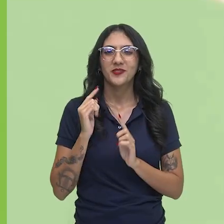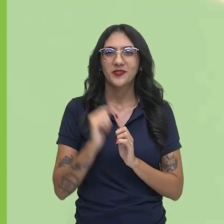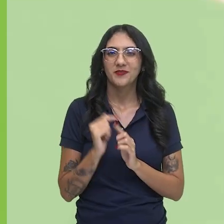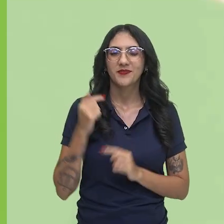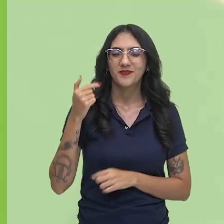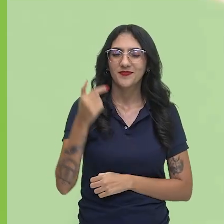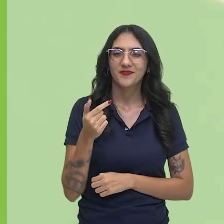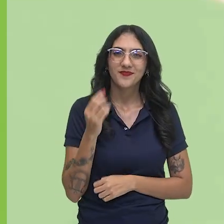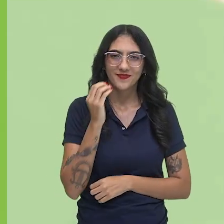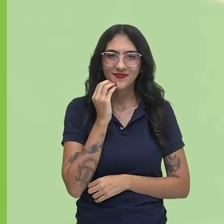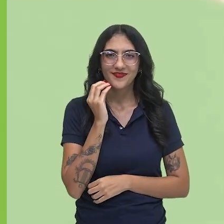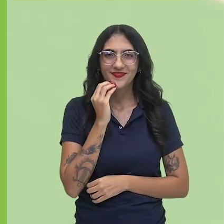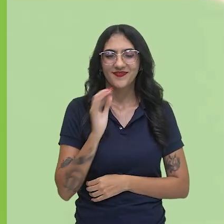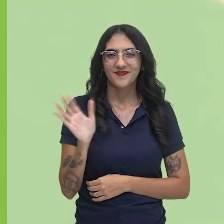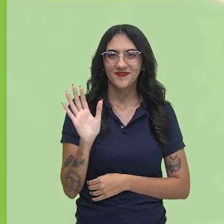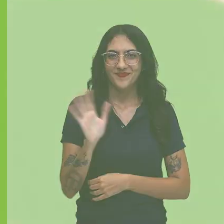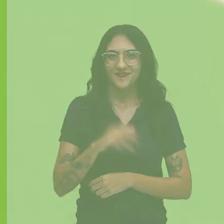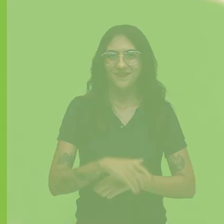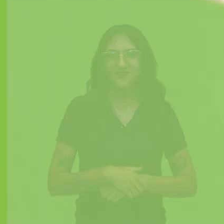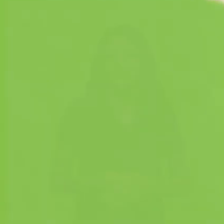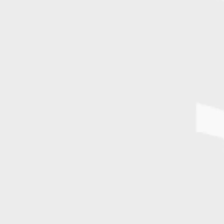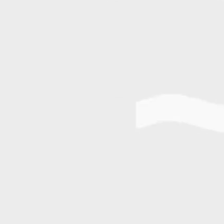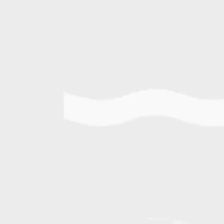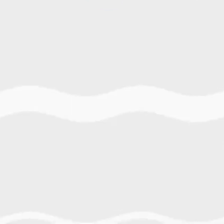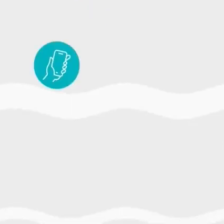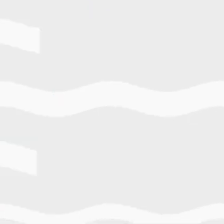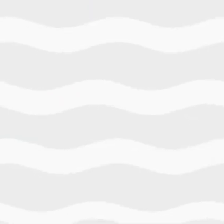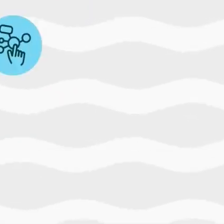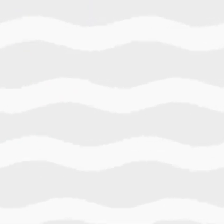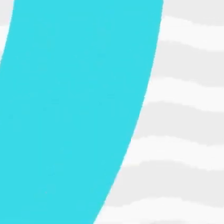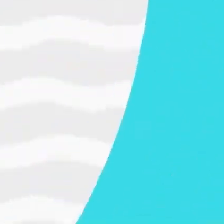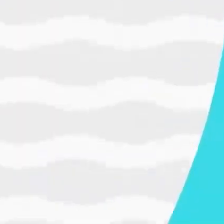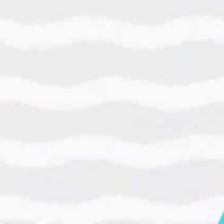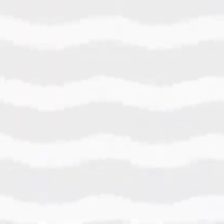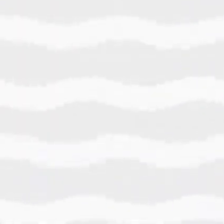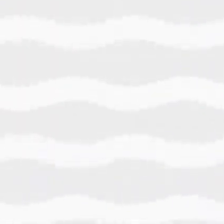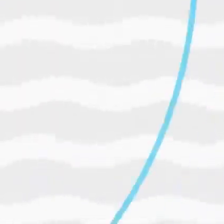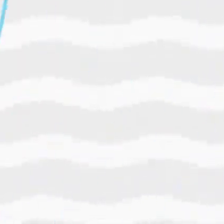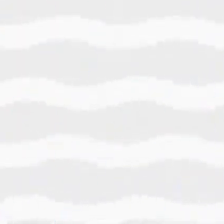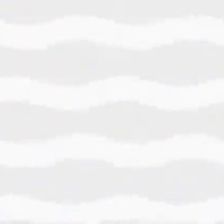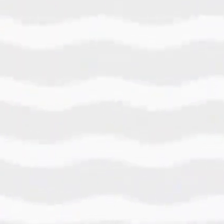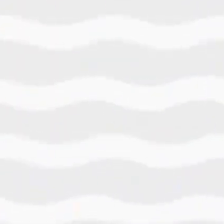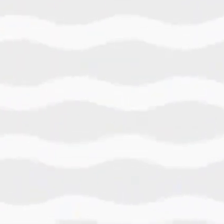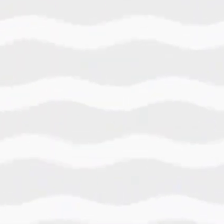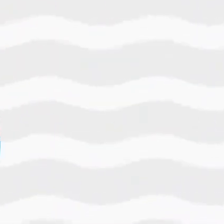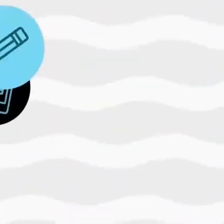gente se encontra numa outra oportunidade. Tchau, pessoal.